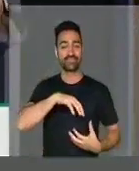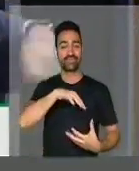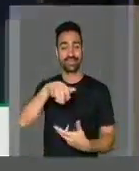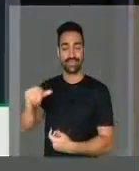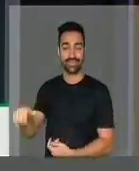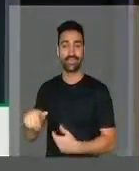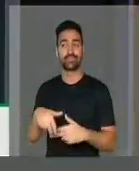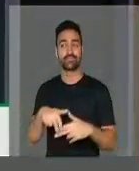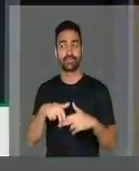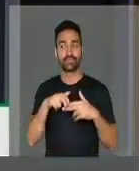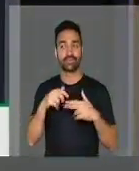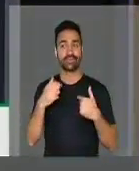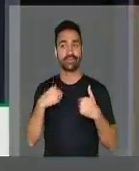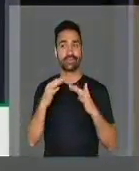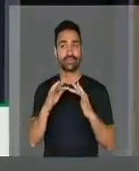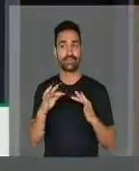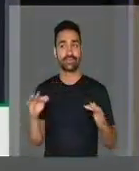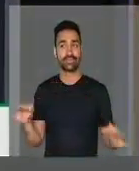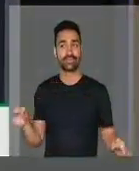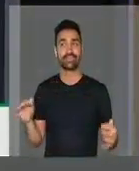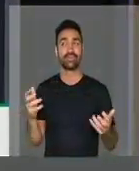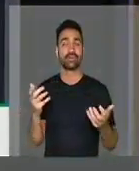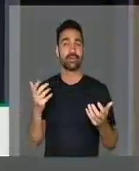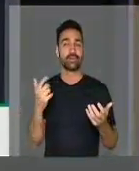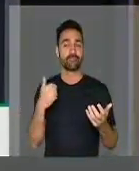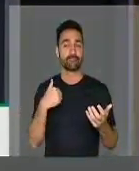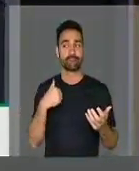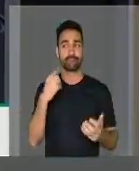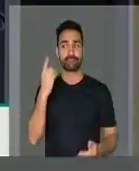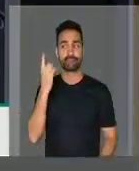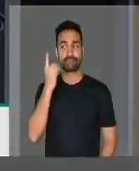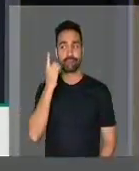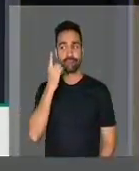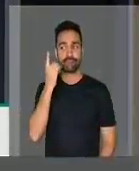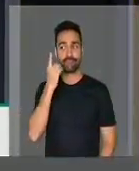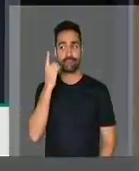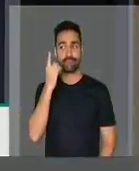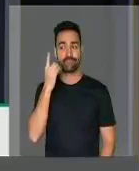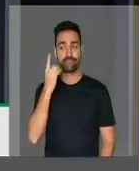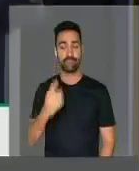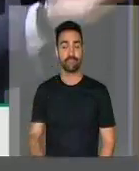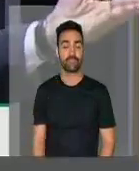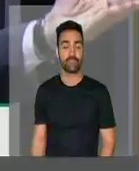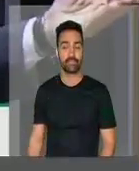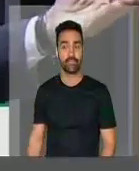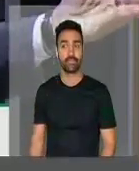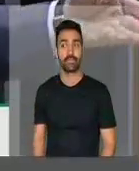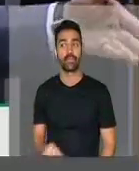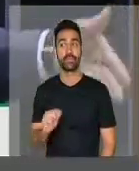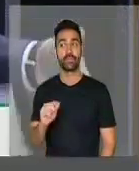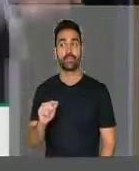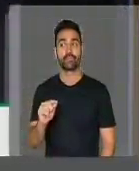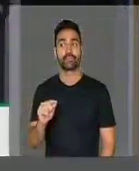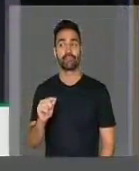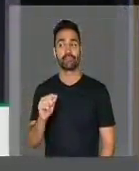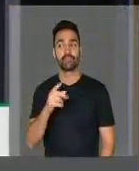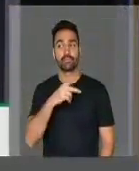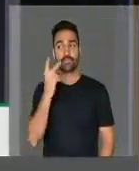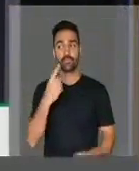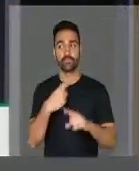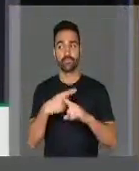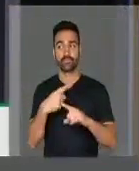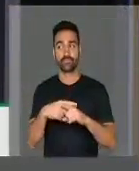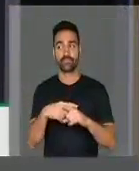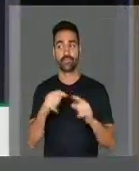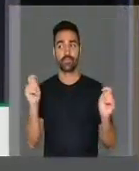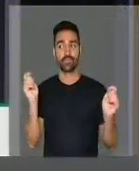como reles mortal, mas deputado do Pará com muita honra, essa manifestação, porque certamente